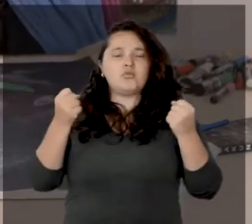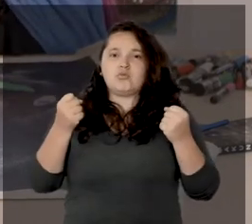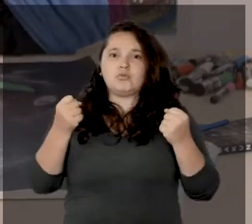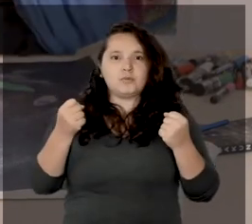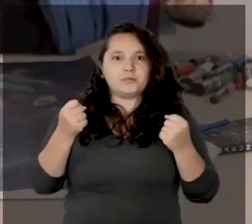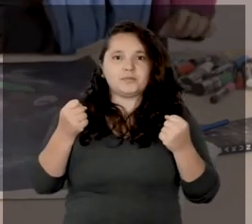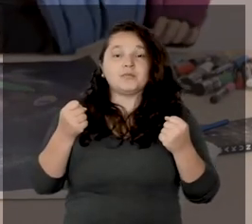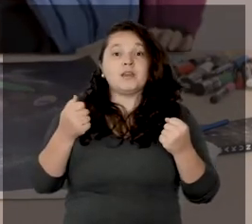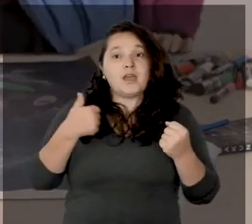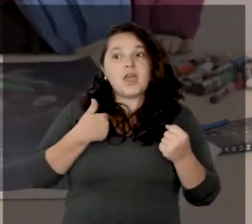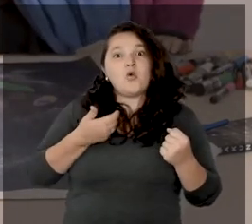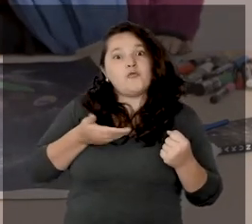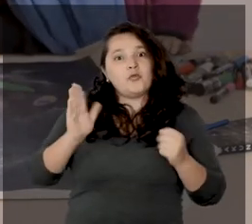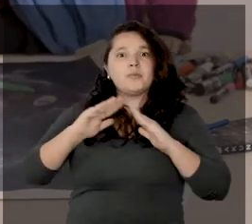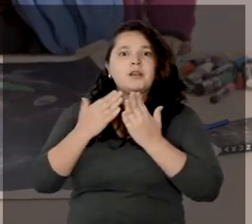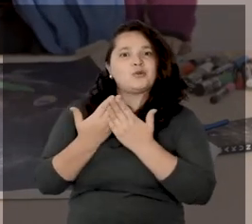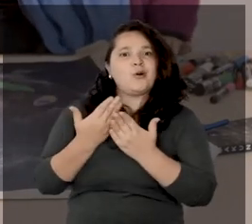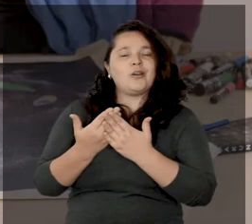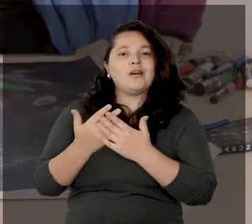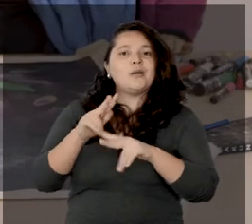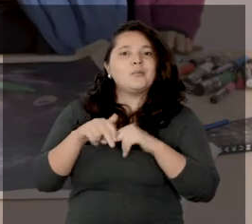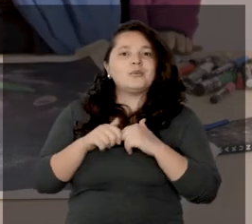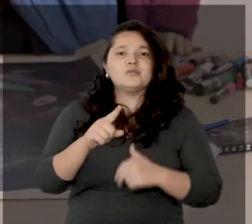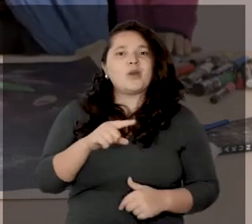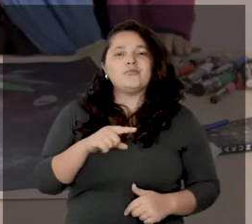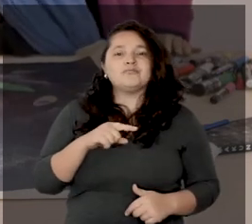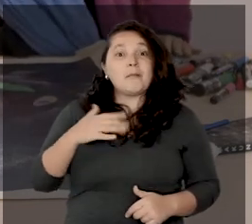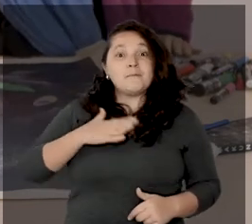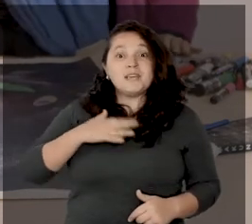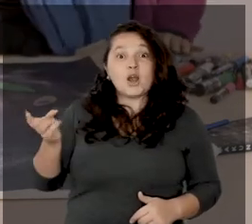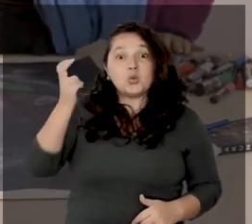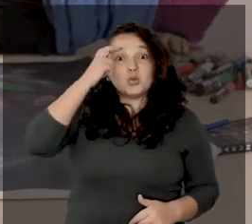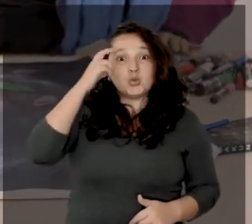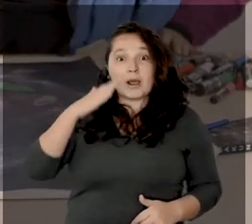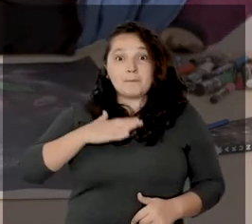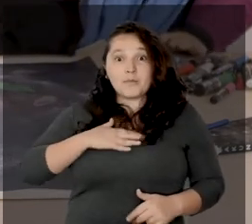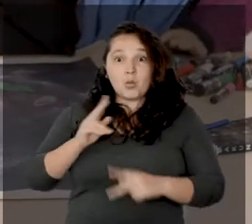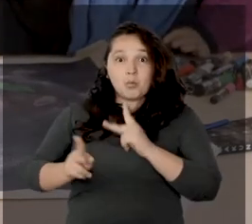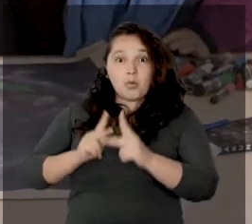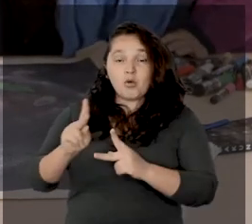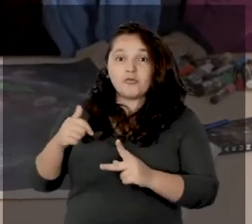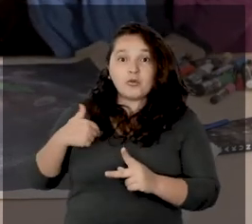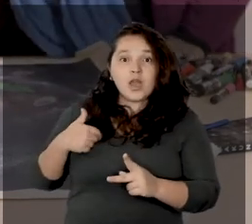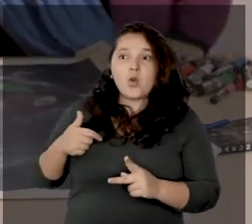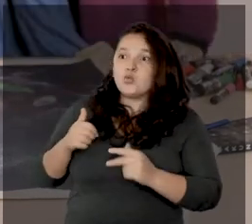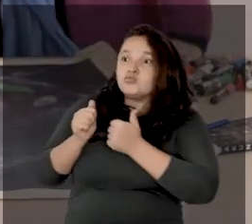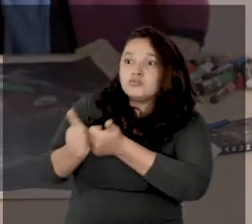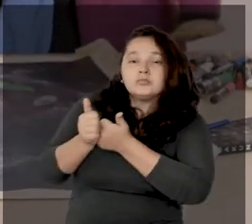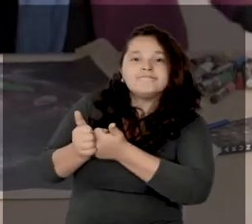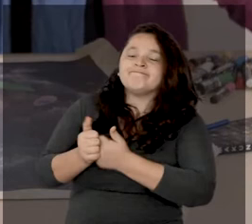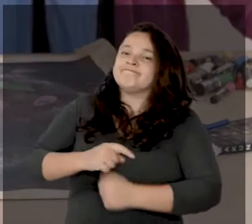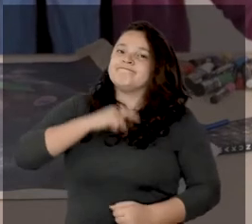consegui acompanhar a cultura do meu povo, a língua, os ritos, né, os rezos, né? Então, a nossa comunidade